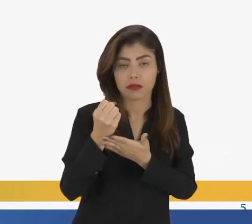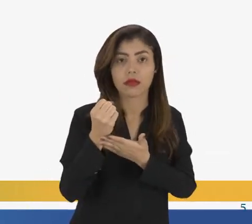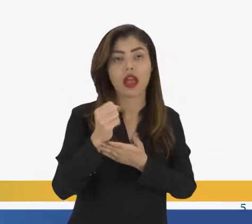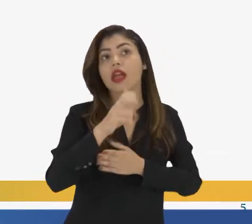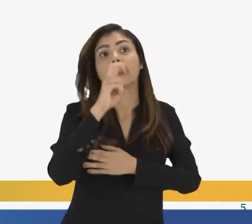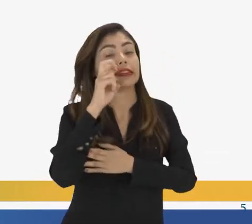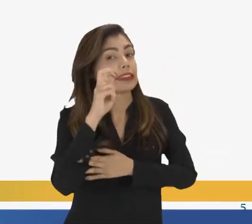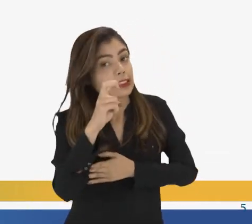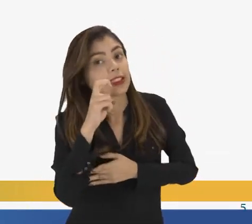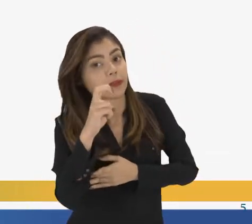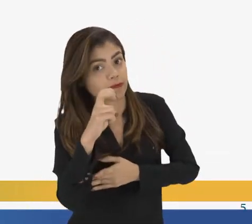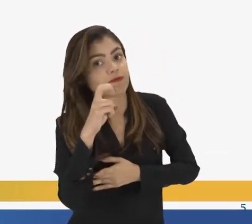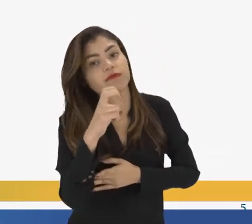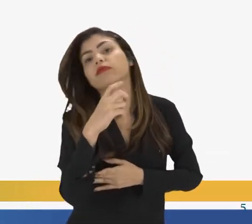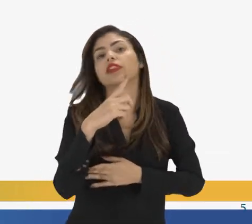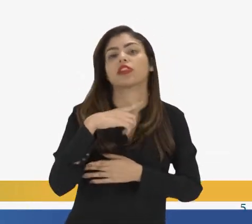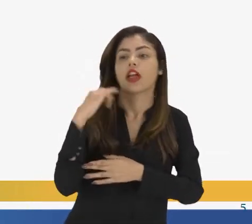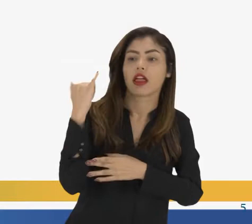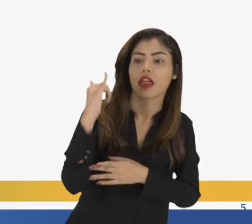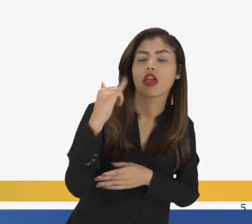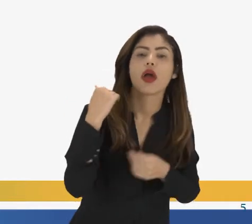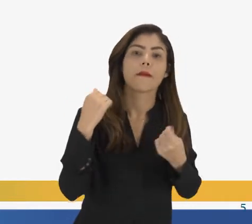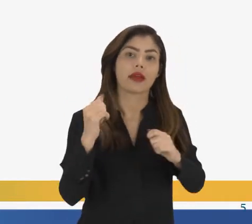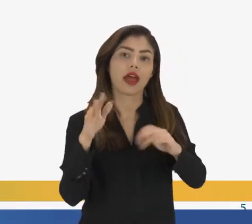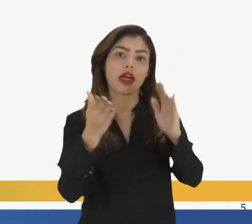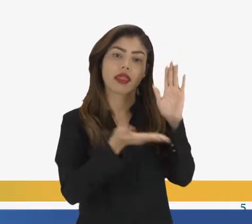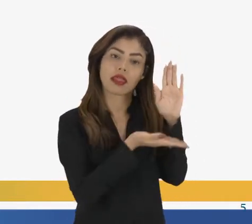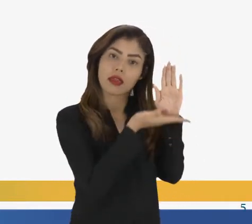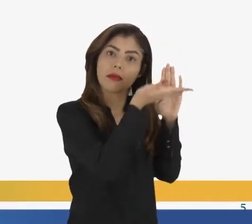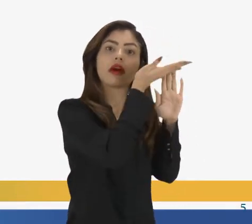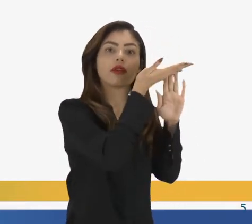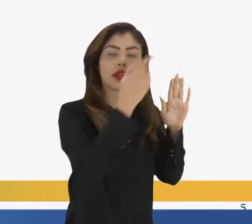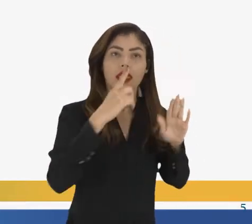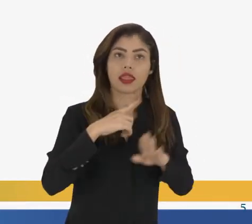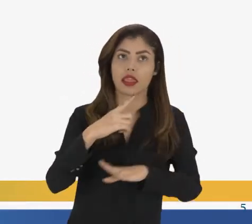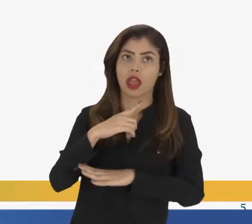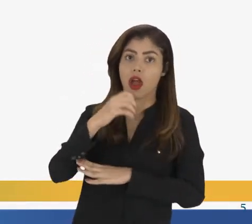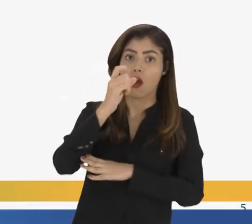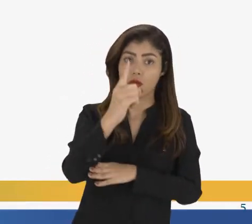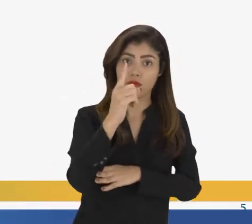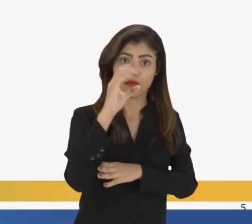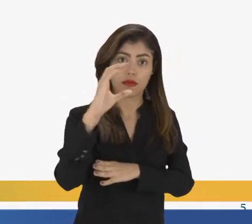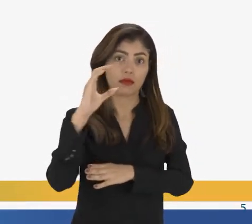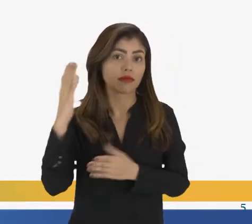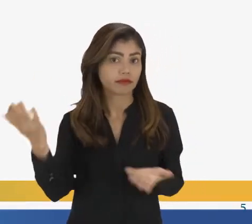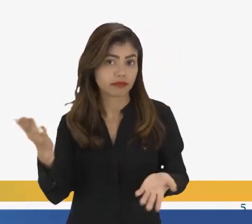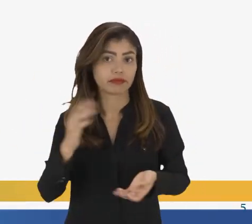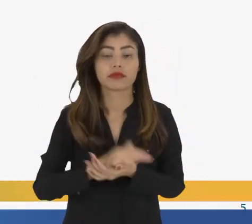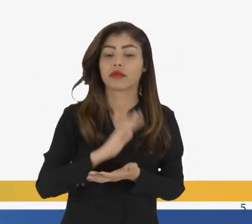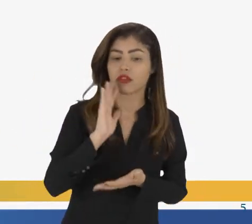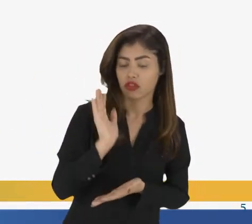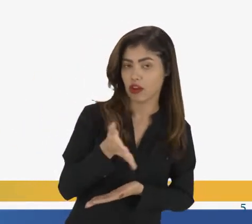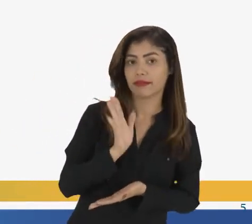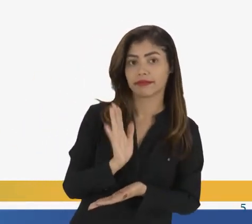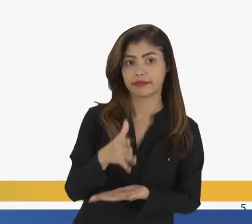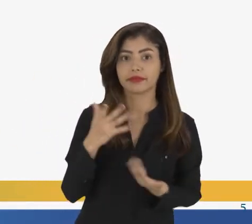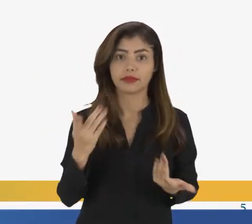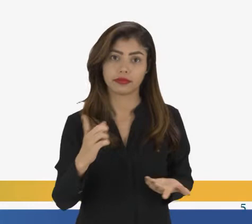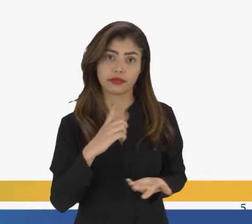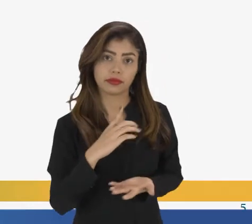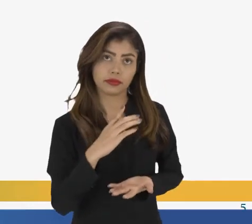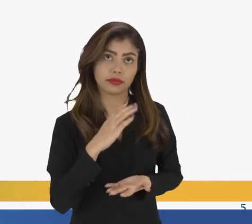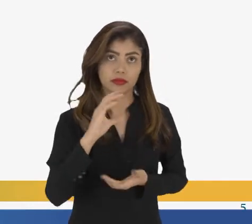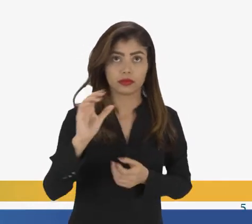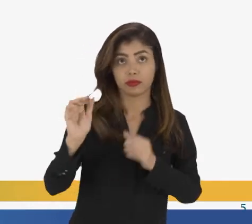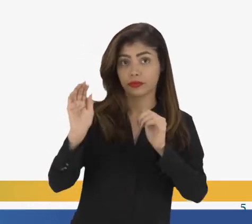5 calorias de energia para que a sua temperatura eleve 1 grau na escala Celsius. Já